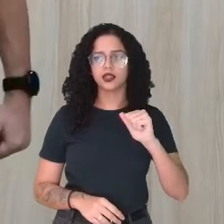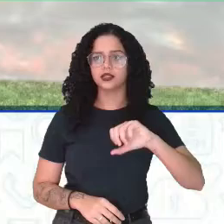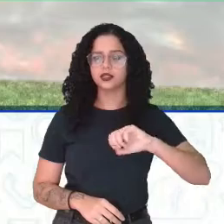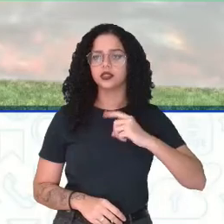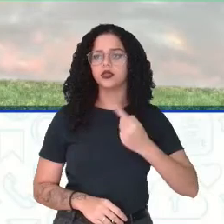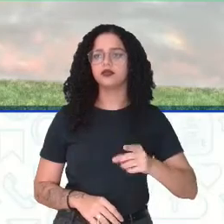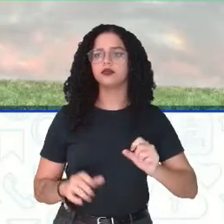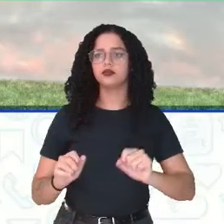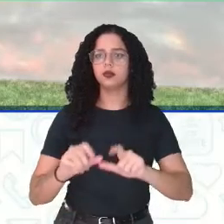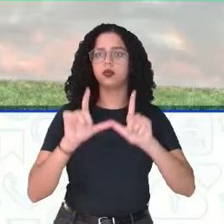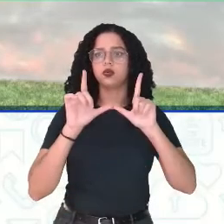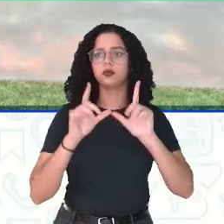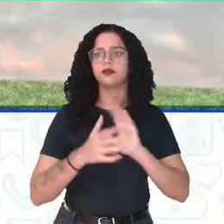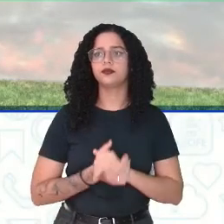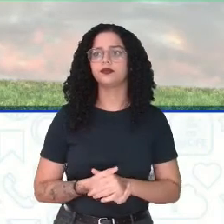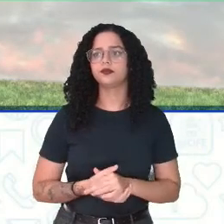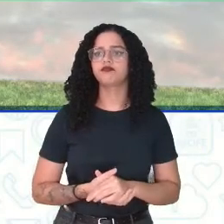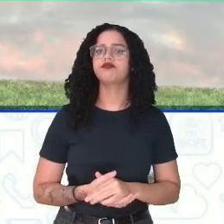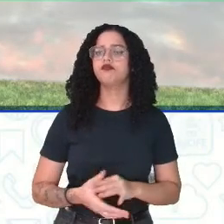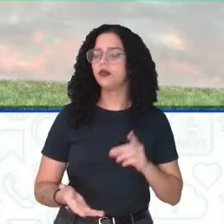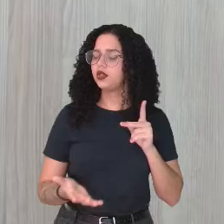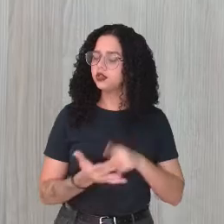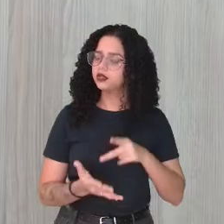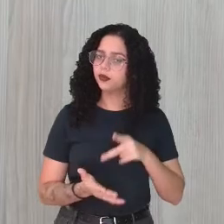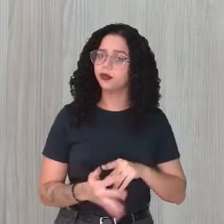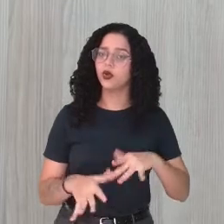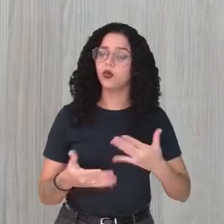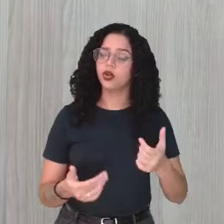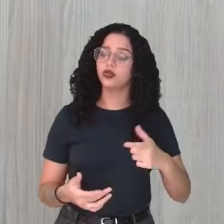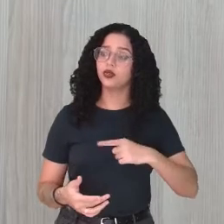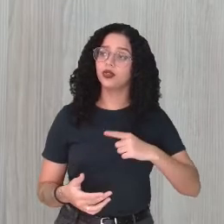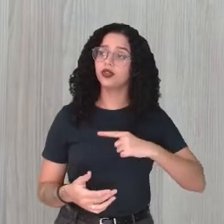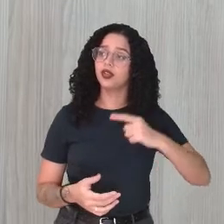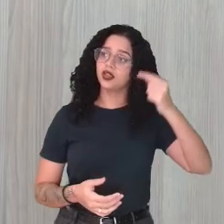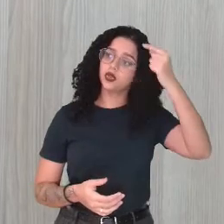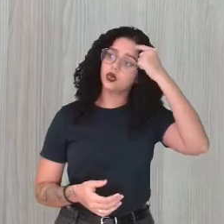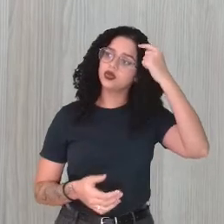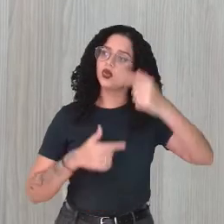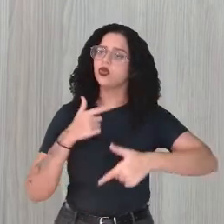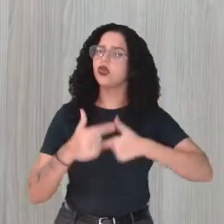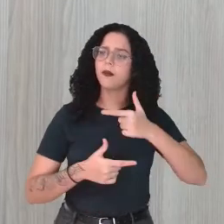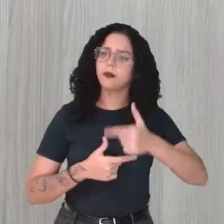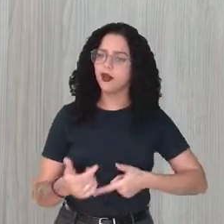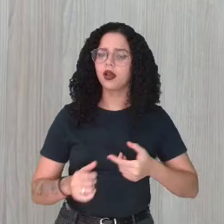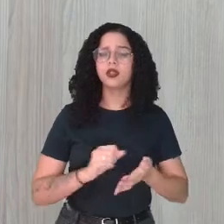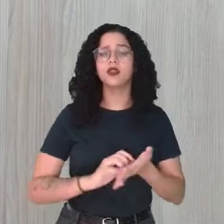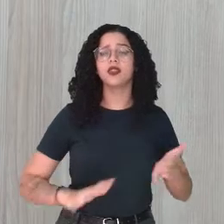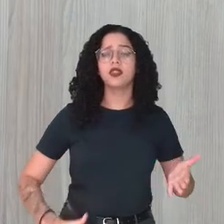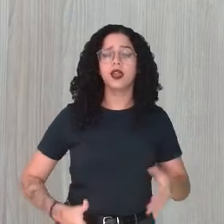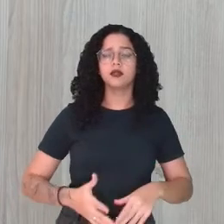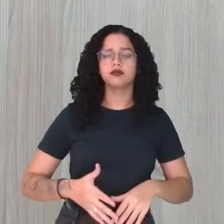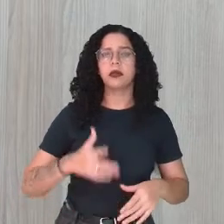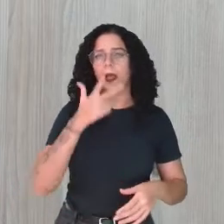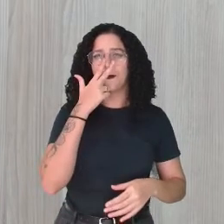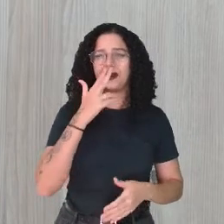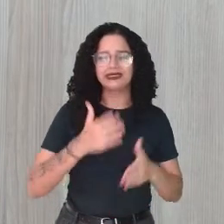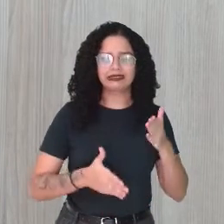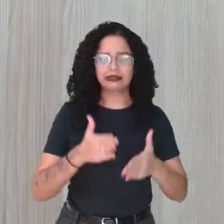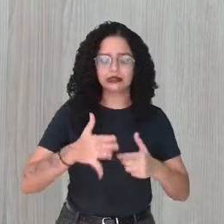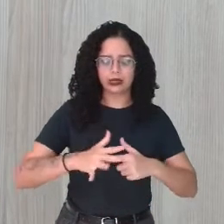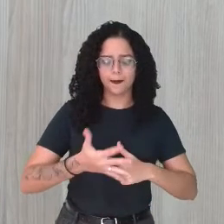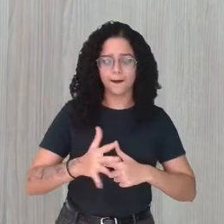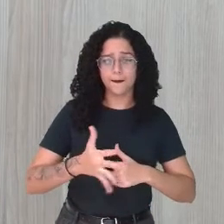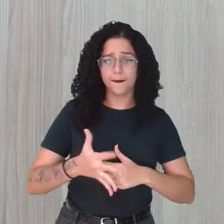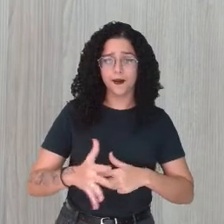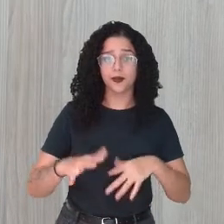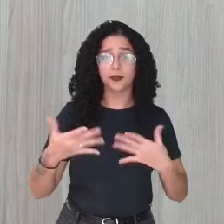Paul, por favor. Exatamente, né? Quando a gente também traz a noção de um trabalho, atividade mecânico ali. Então, aquele